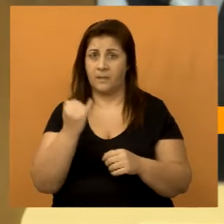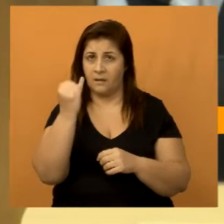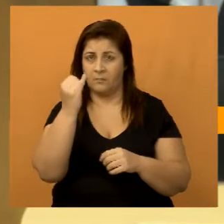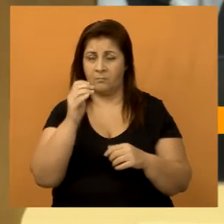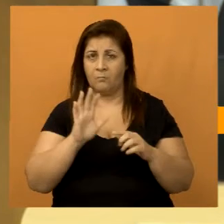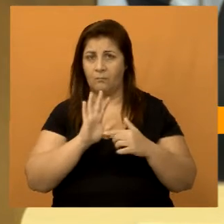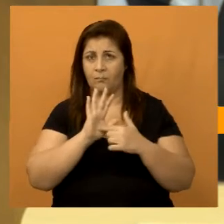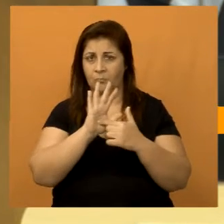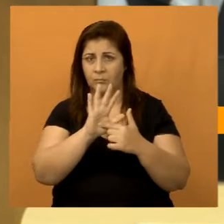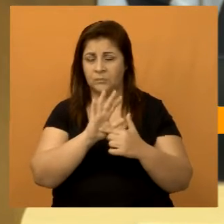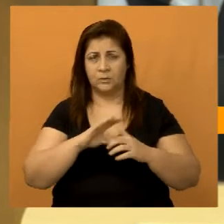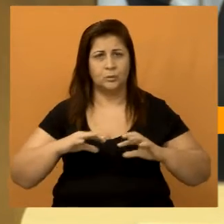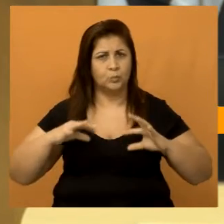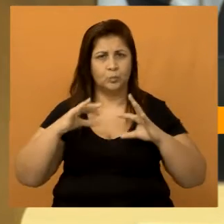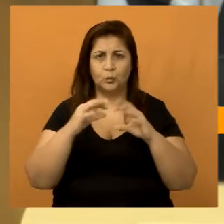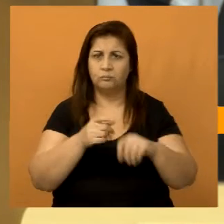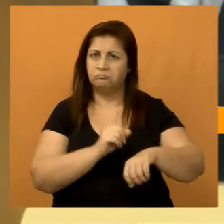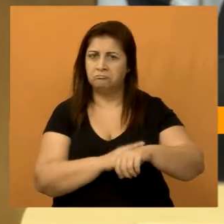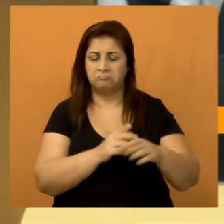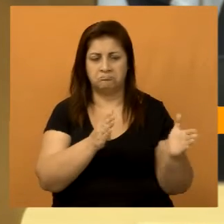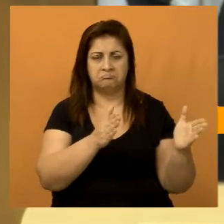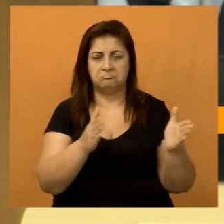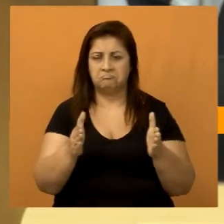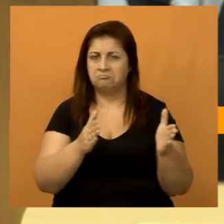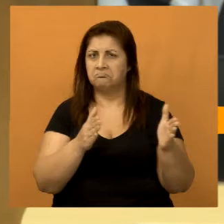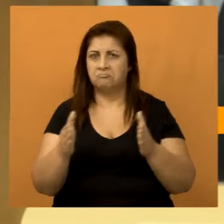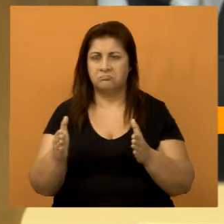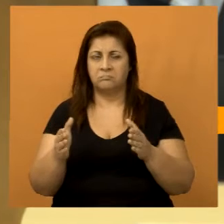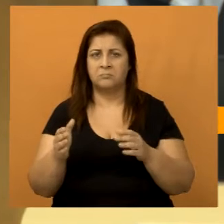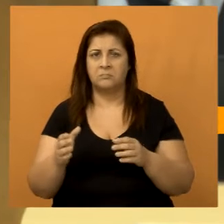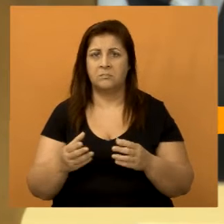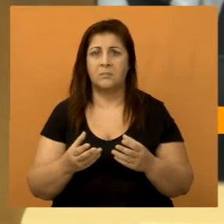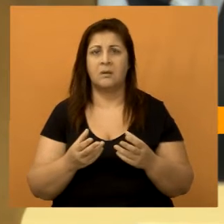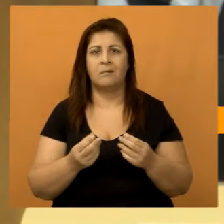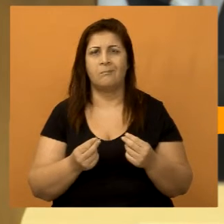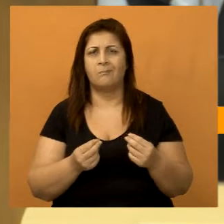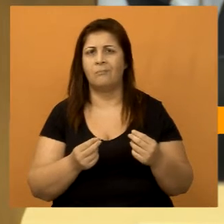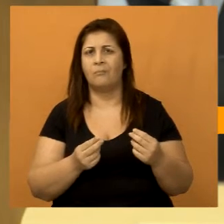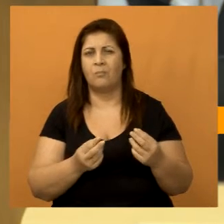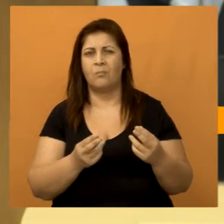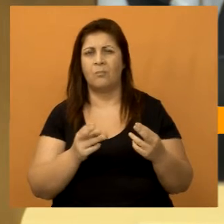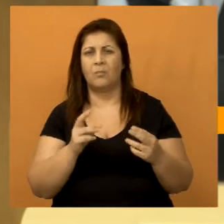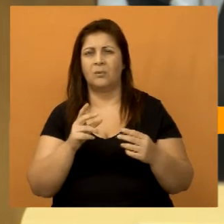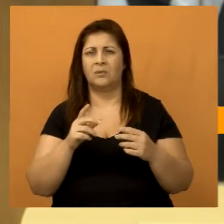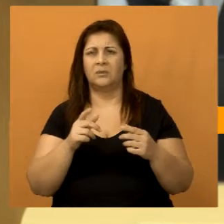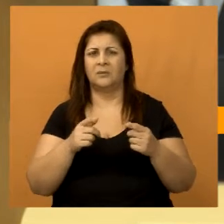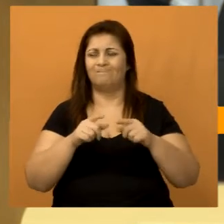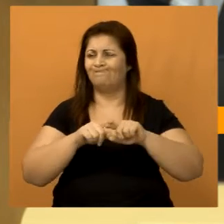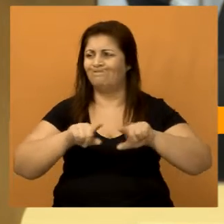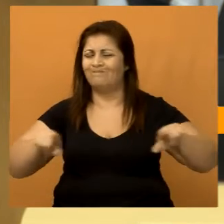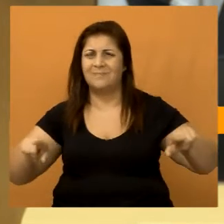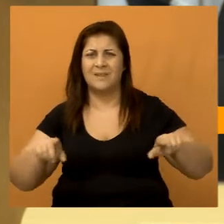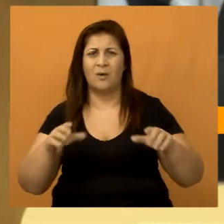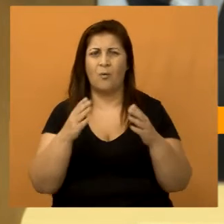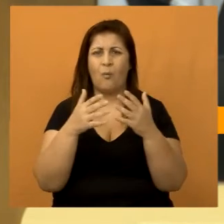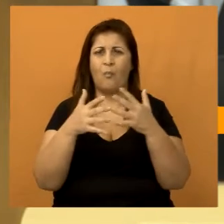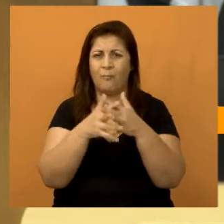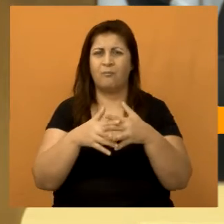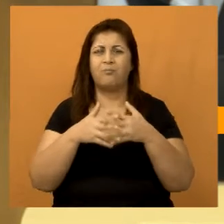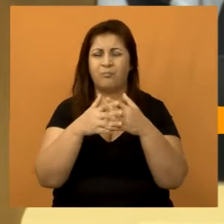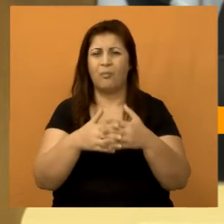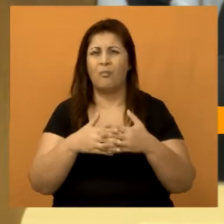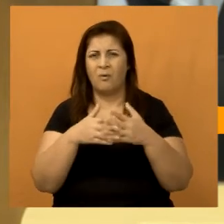destacar que em todas as fases foi amplamente responsável o contraditório, o amplo direito de defesa de todos os